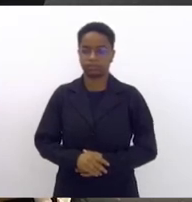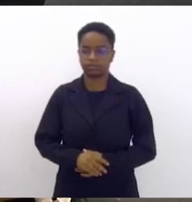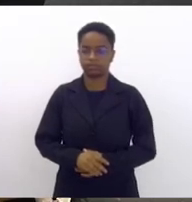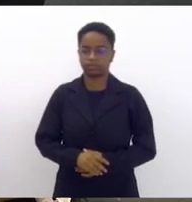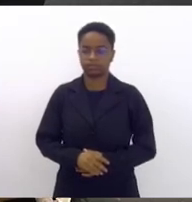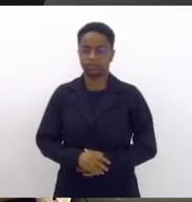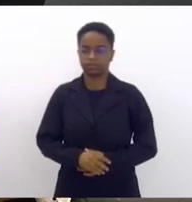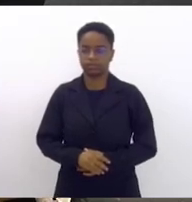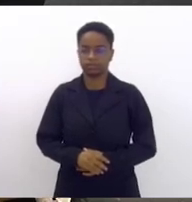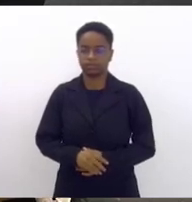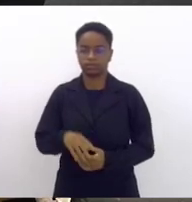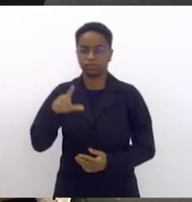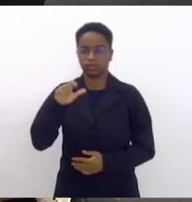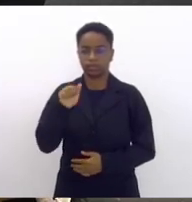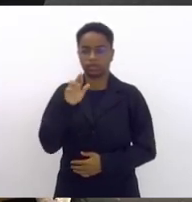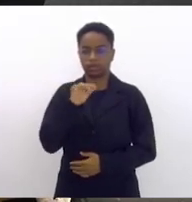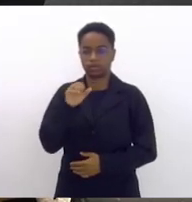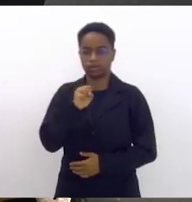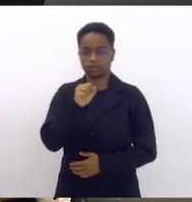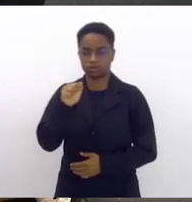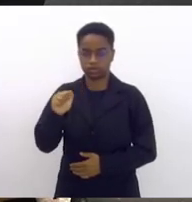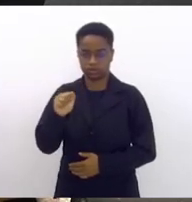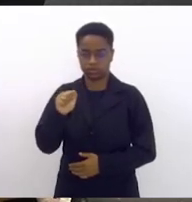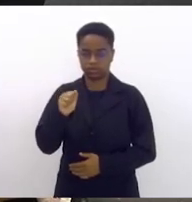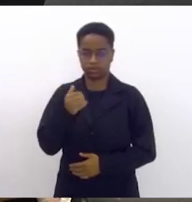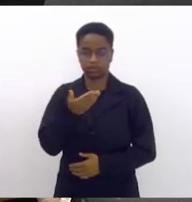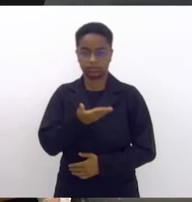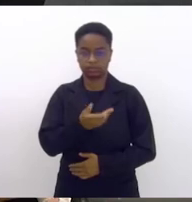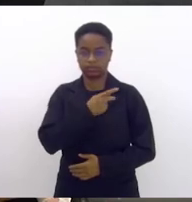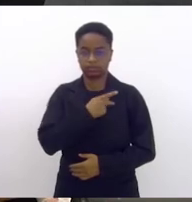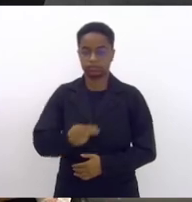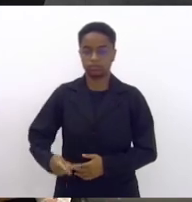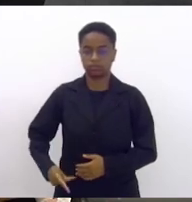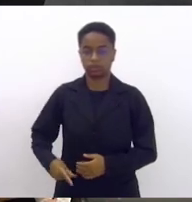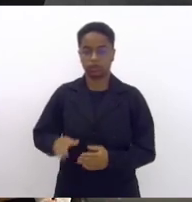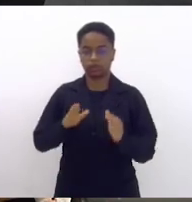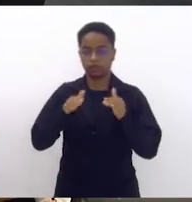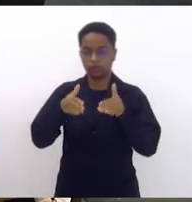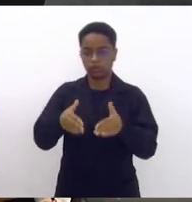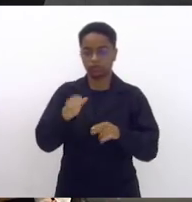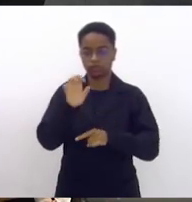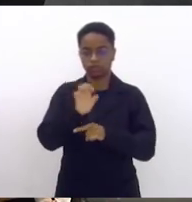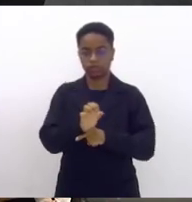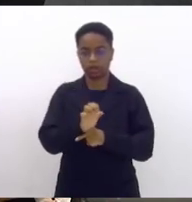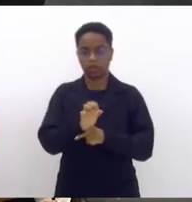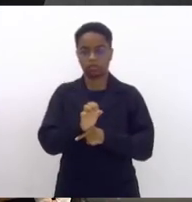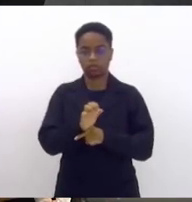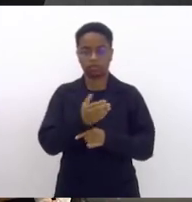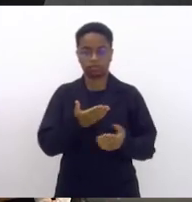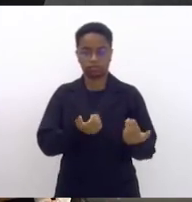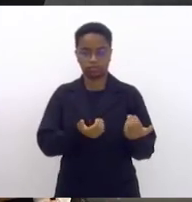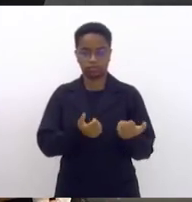deane Larissa Cristina garce Silva presidente do fórum estadual da